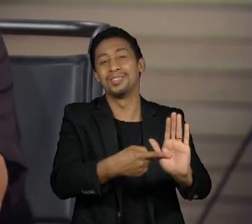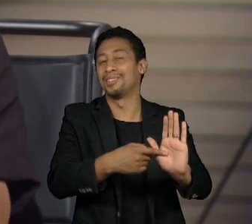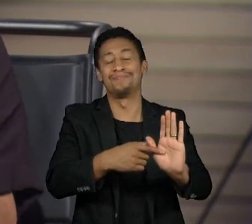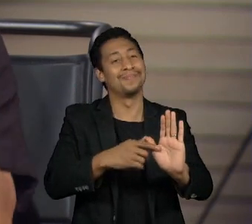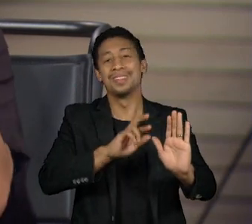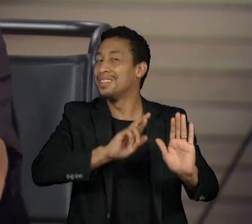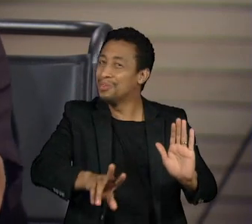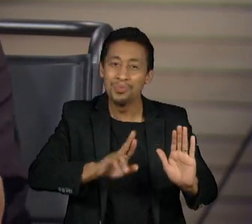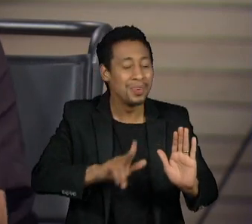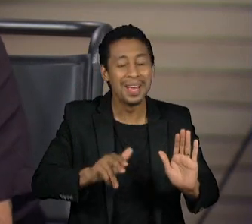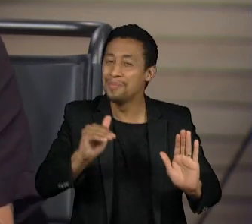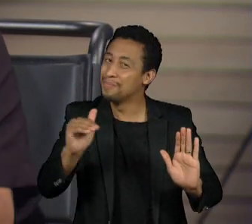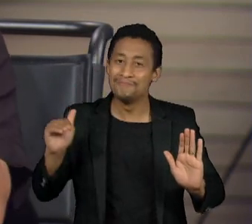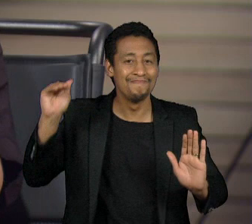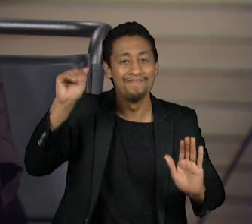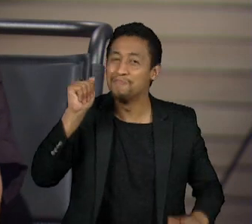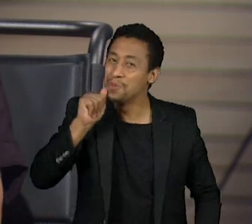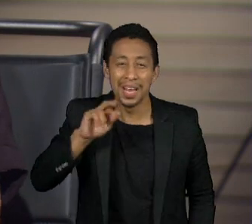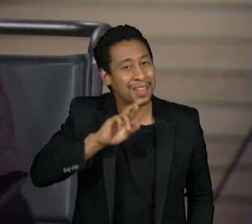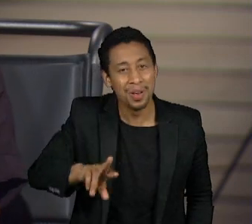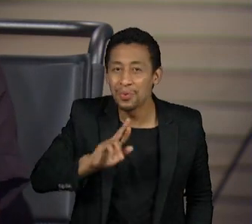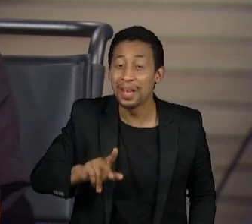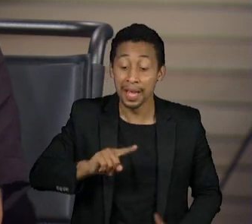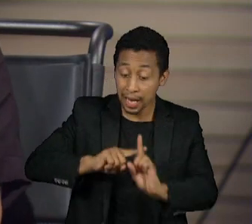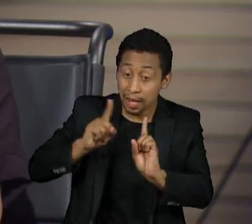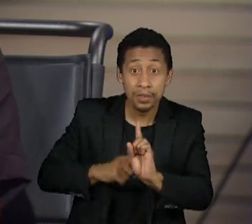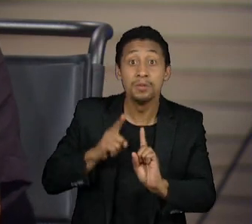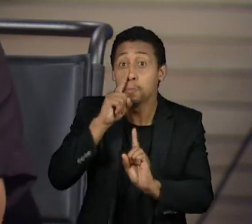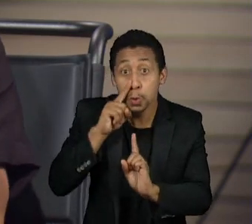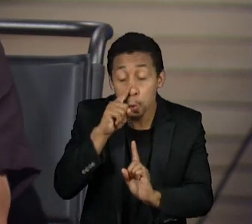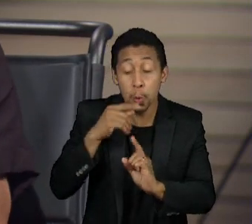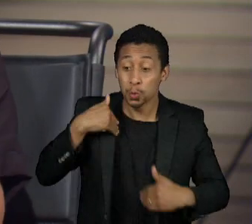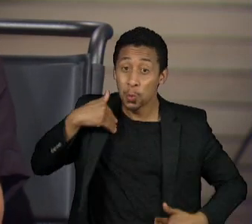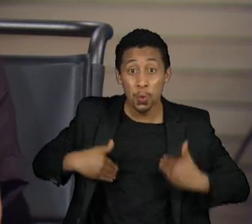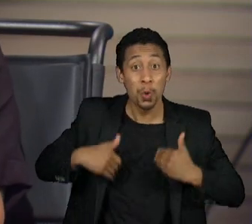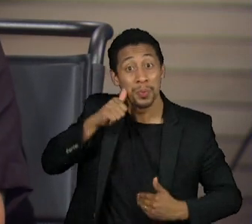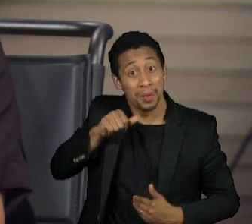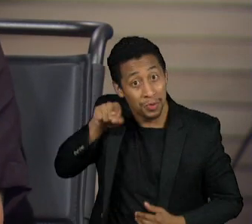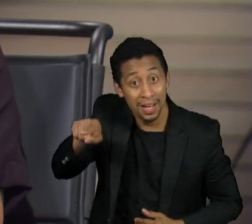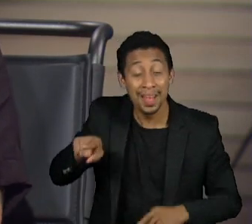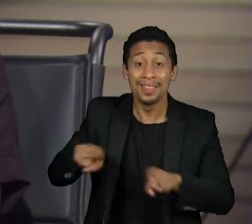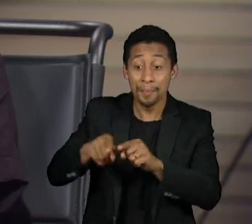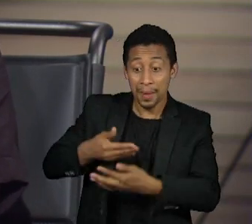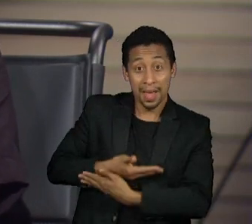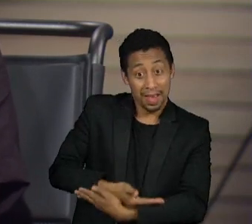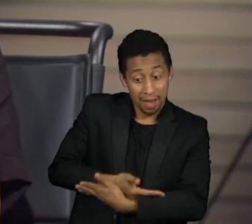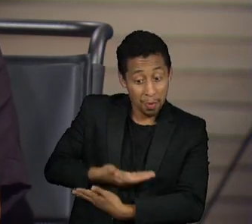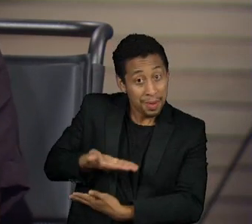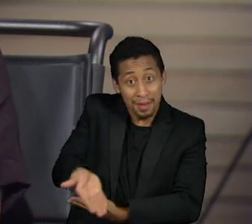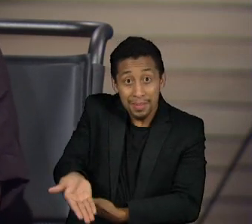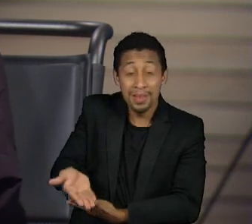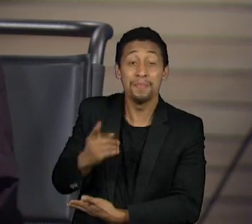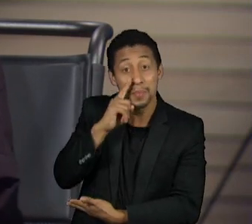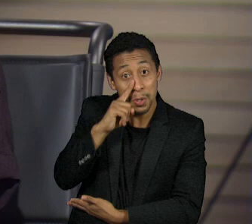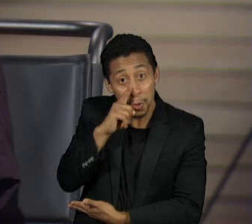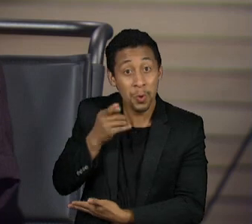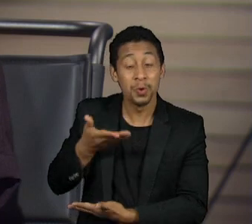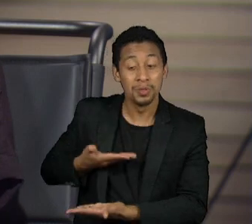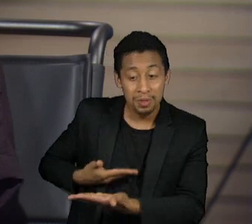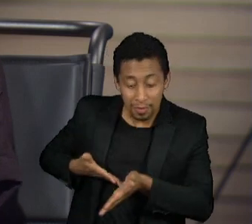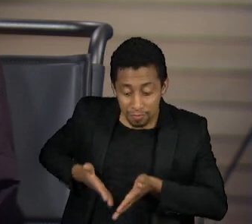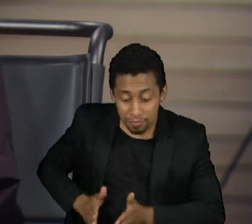essa gravidez é um risco para essa menina, é um risco para o bebê, e é um risco não apenas para o corpo físico, mas para o desenvolvimento